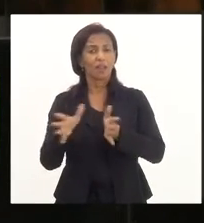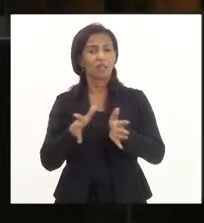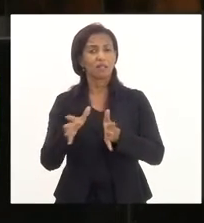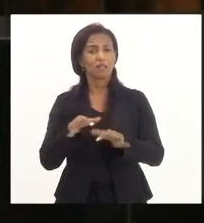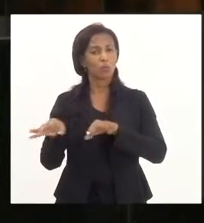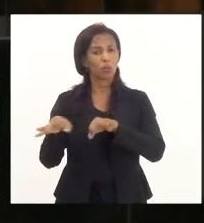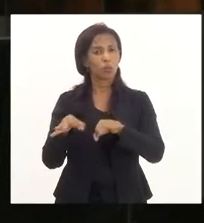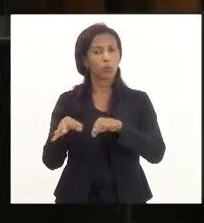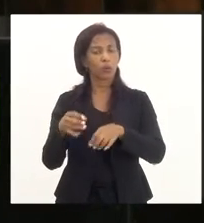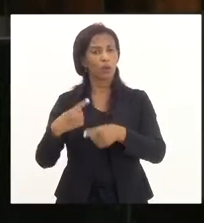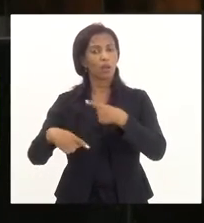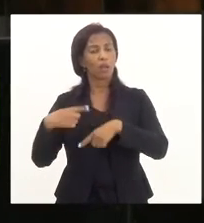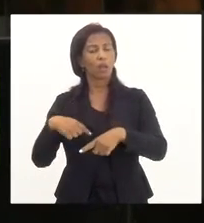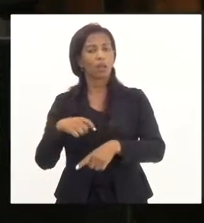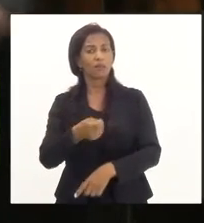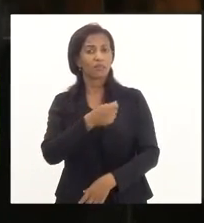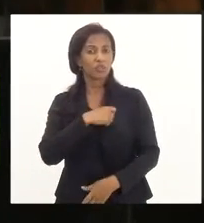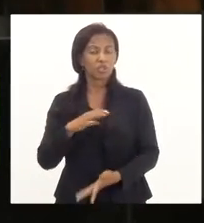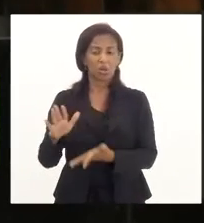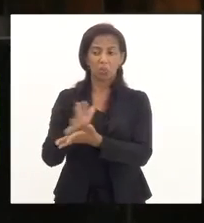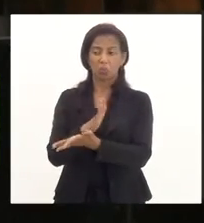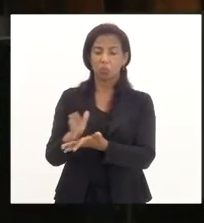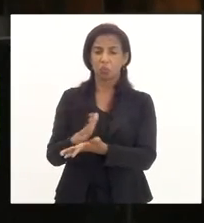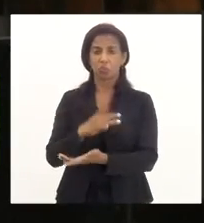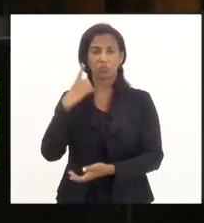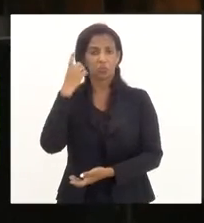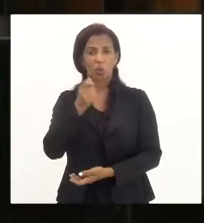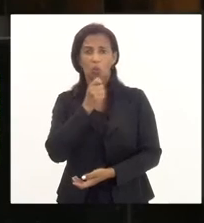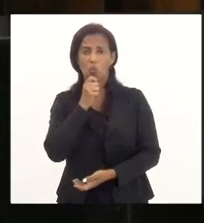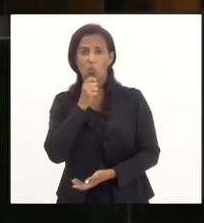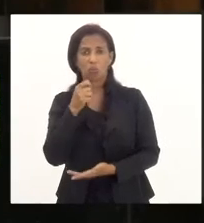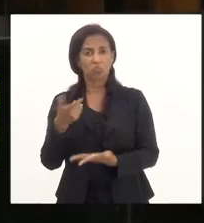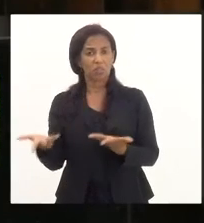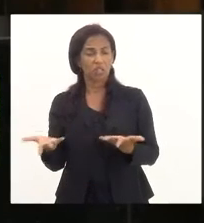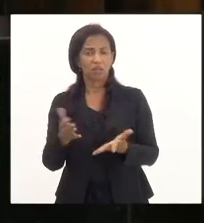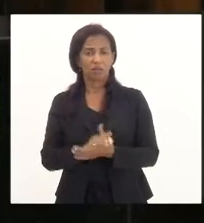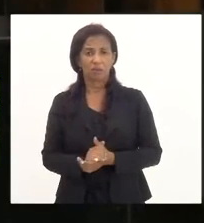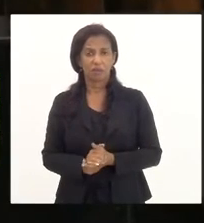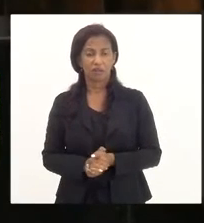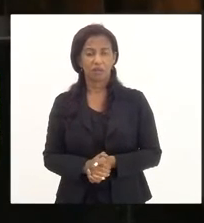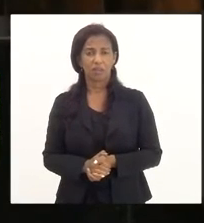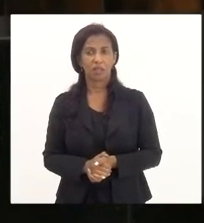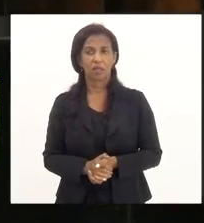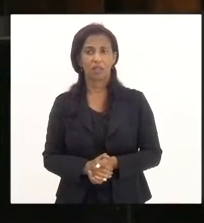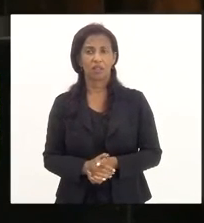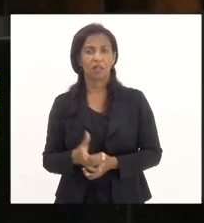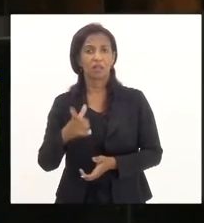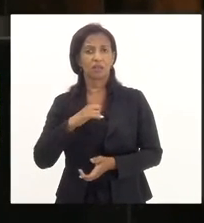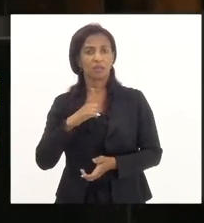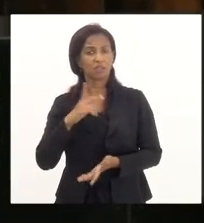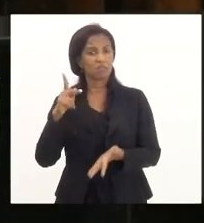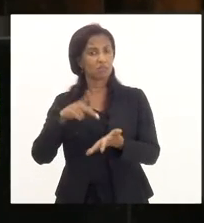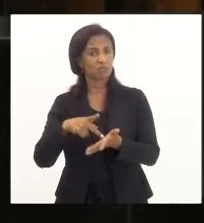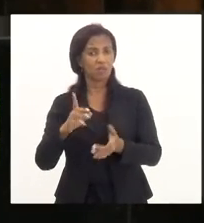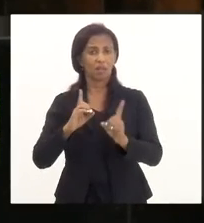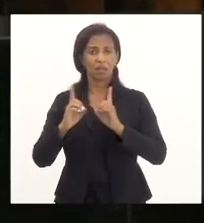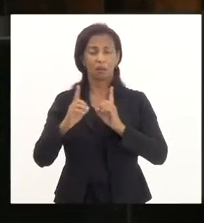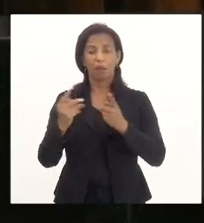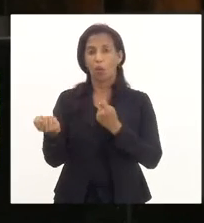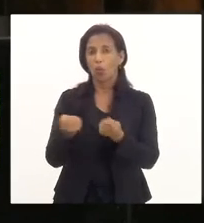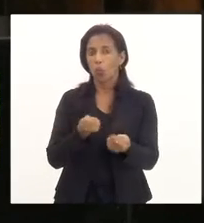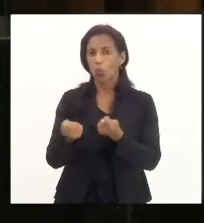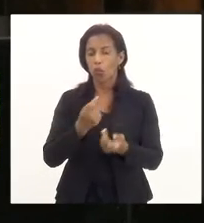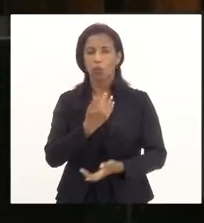plano de recuperação buscar o que a maioria dos deputados aqui não teve embora aí nós já chegou na casa tem de fato um debate